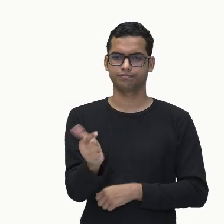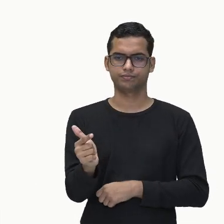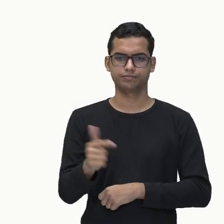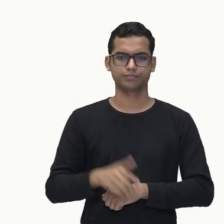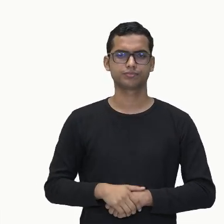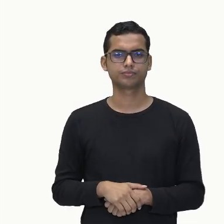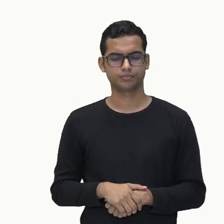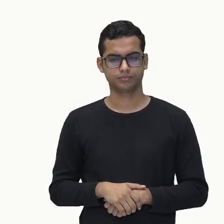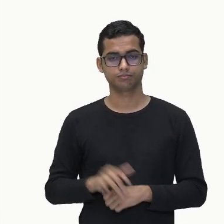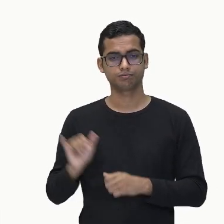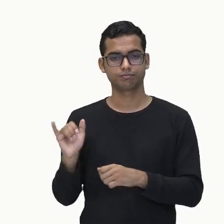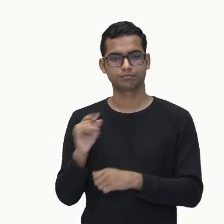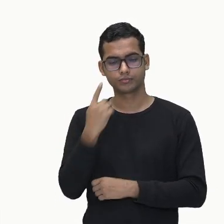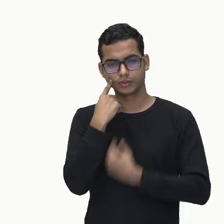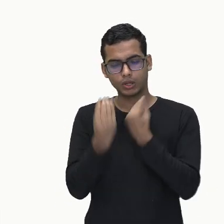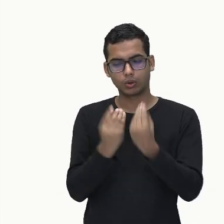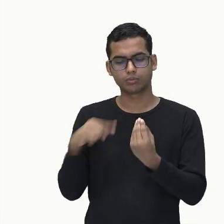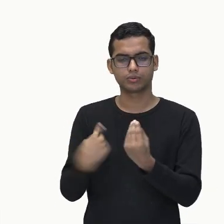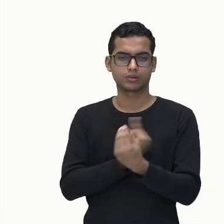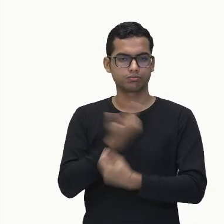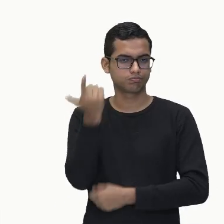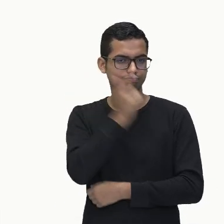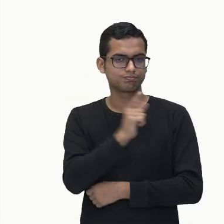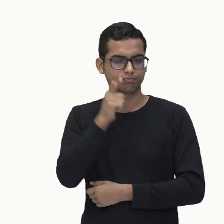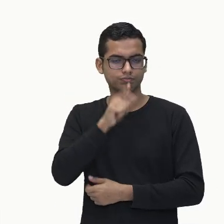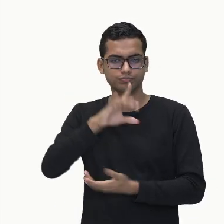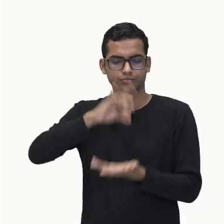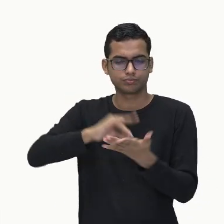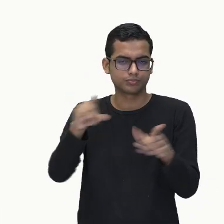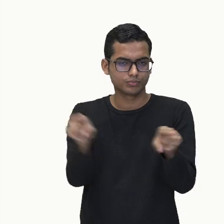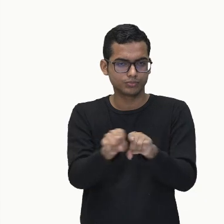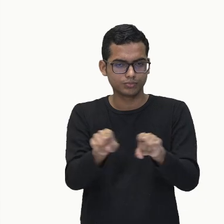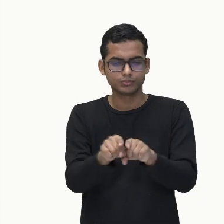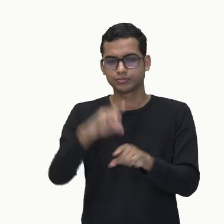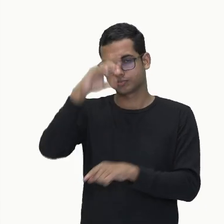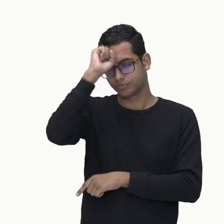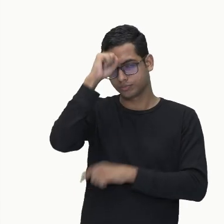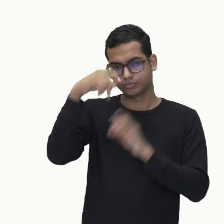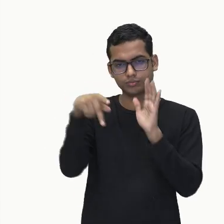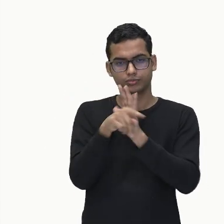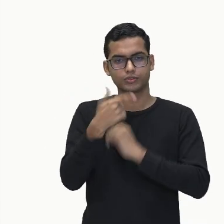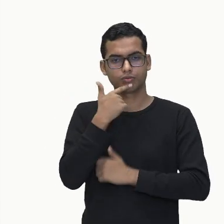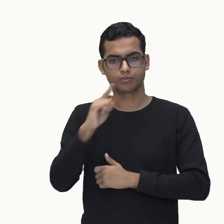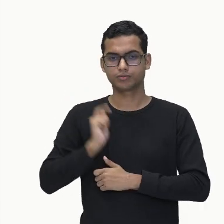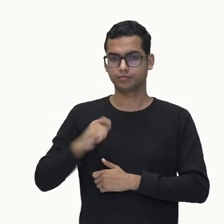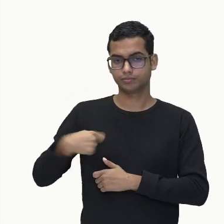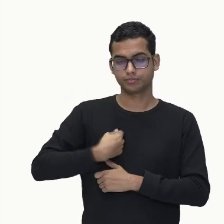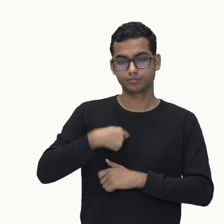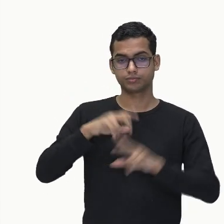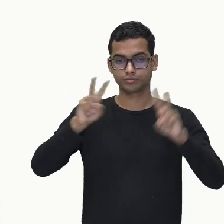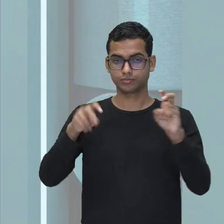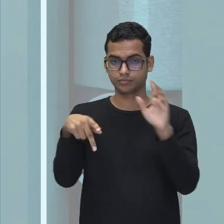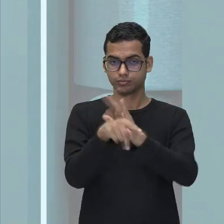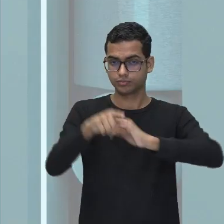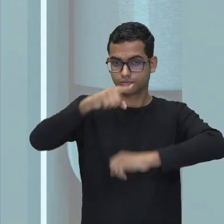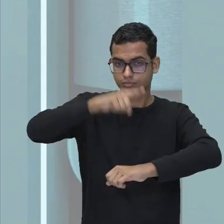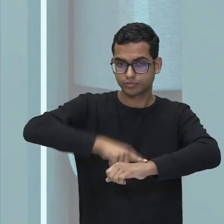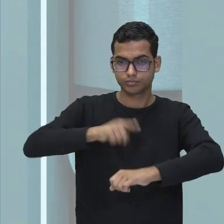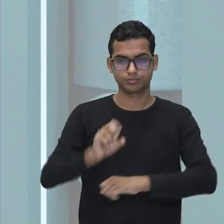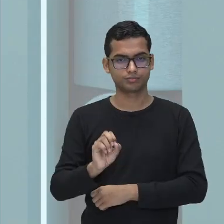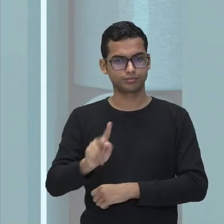como nós devemos aprender a língua espanhola certo quando o assunto é tempo medição de tempo horas